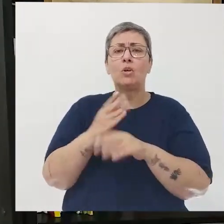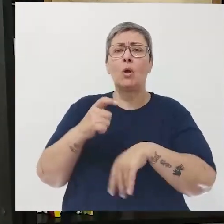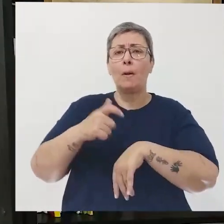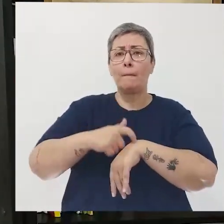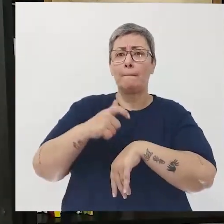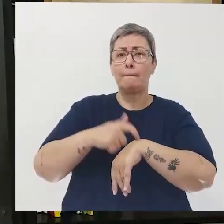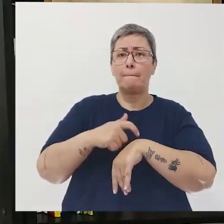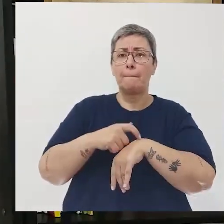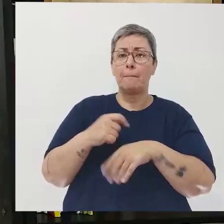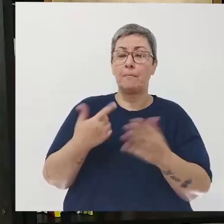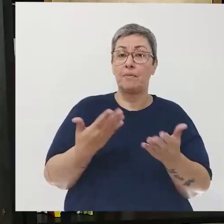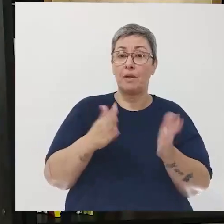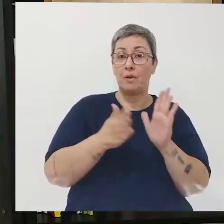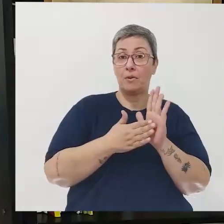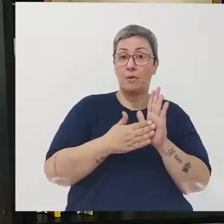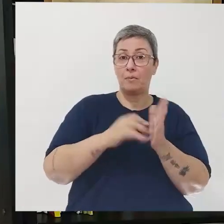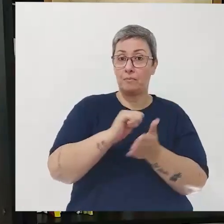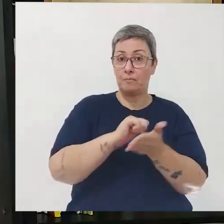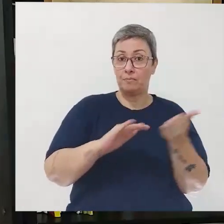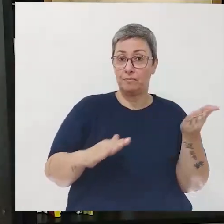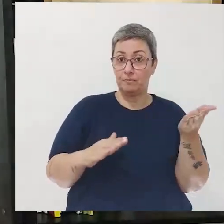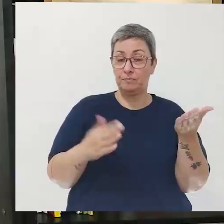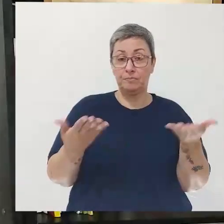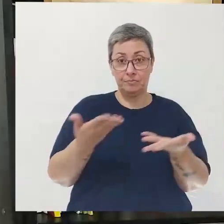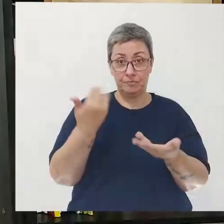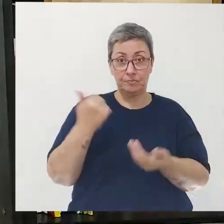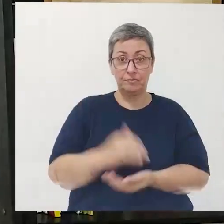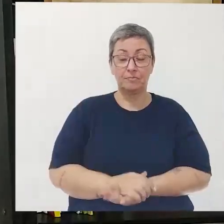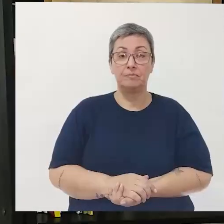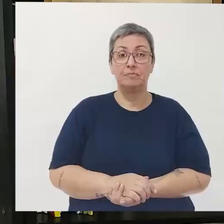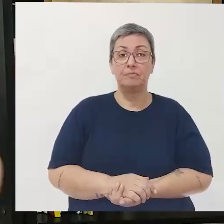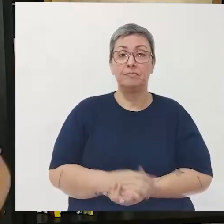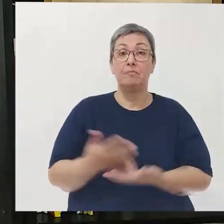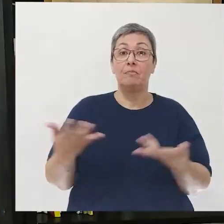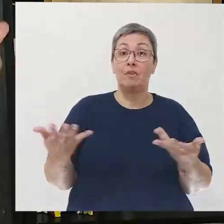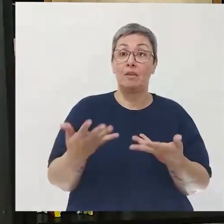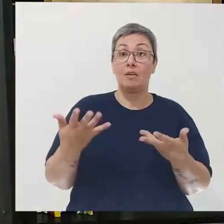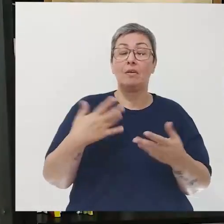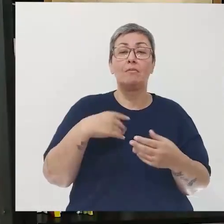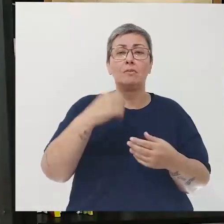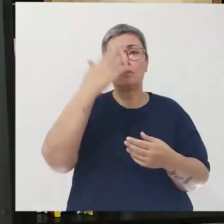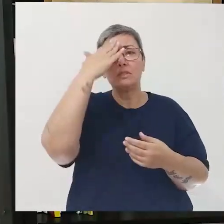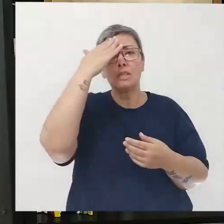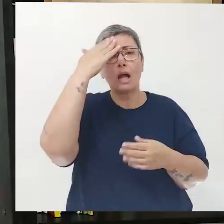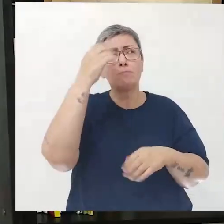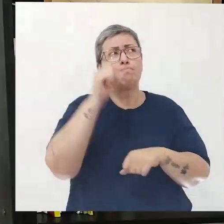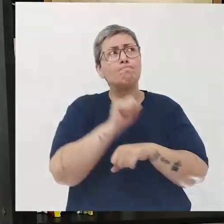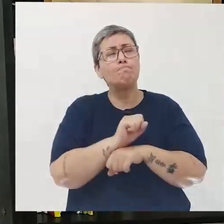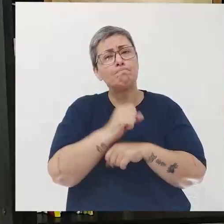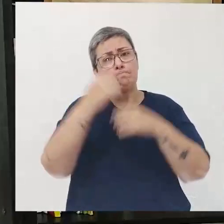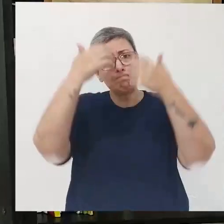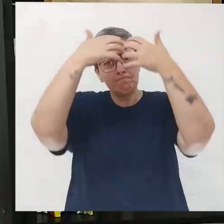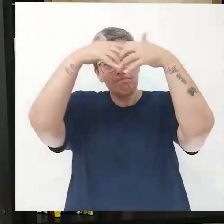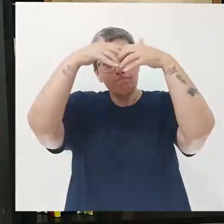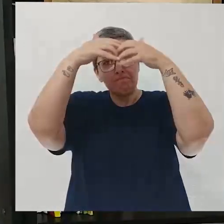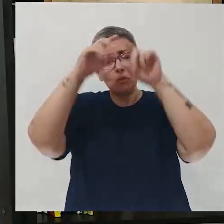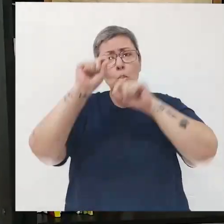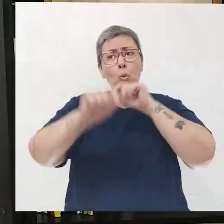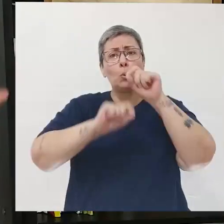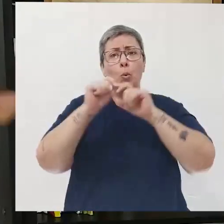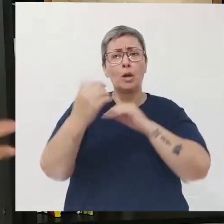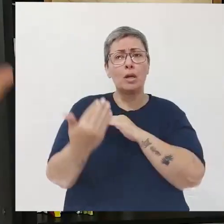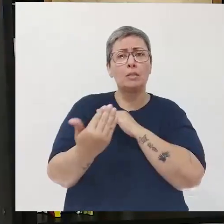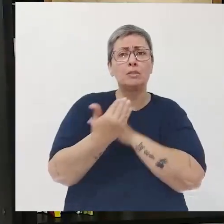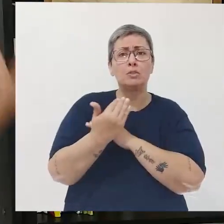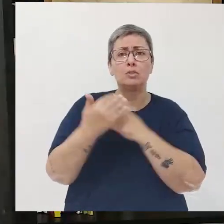descobertas, chegou o momento da nossa proposta de atividade. Vamos lá? Bom, você já parou para pensar que algo que